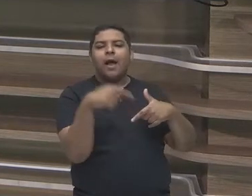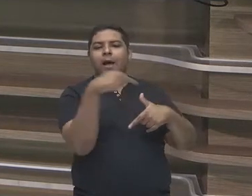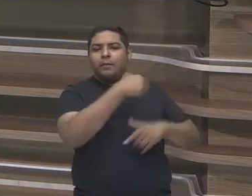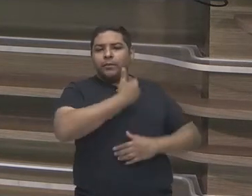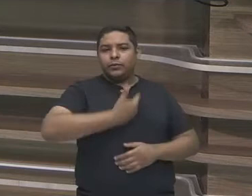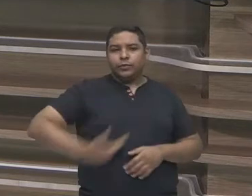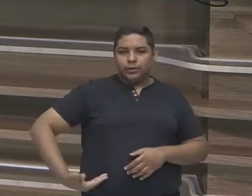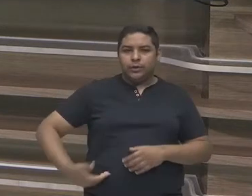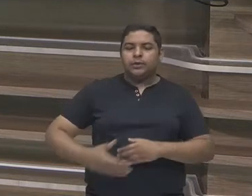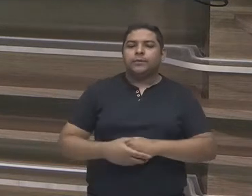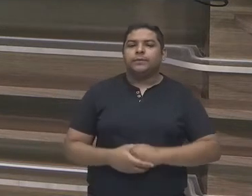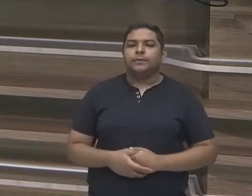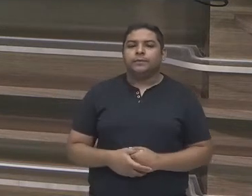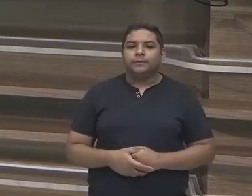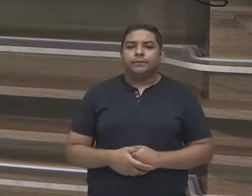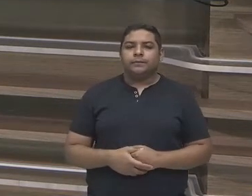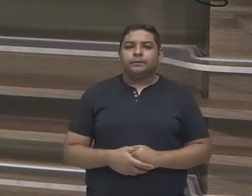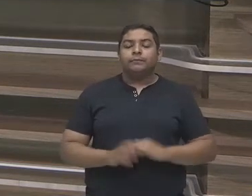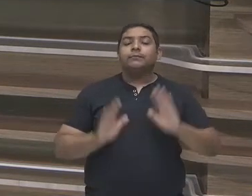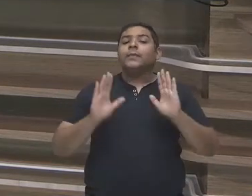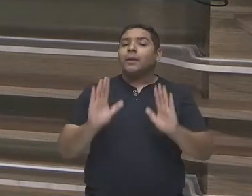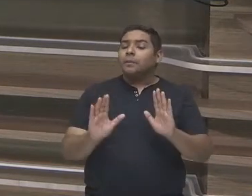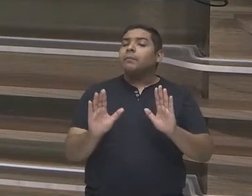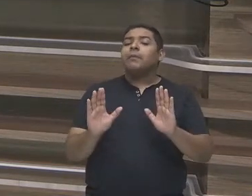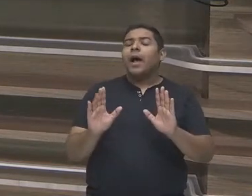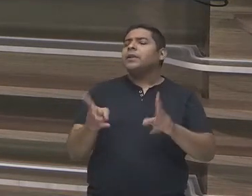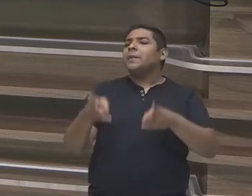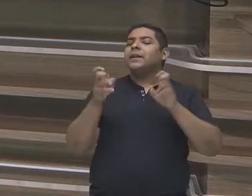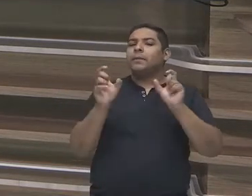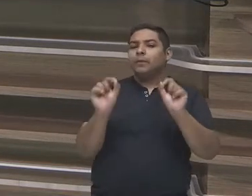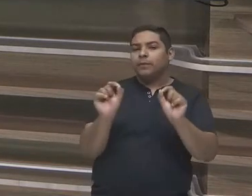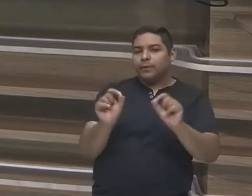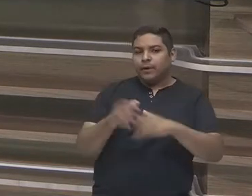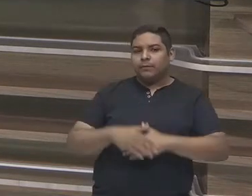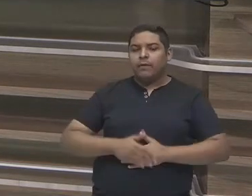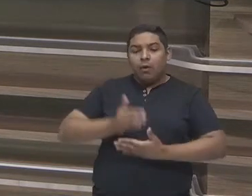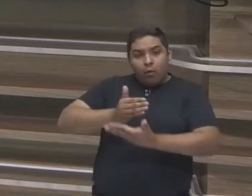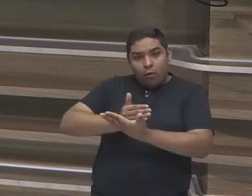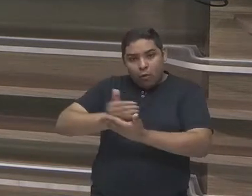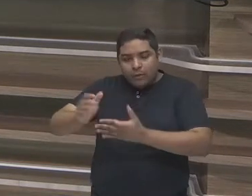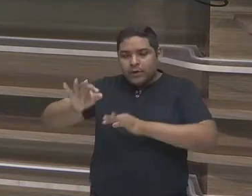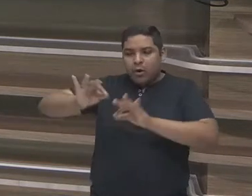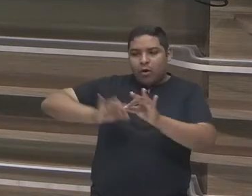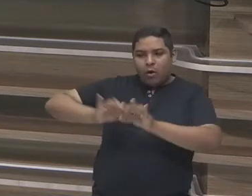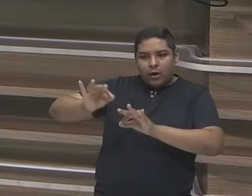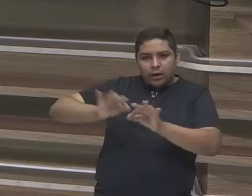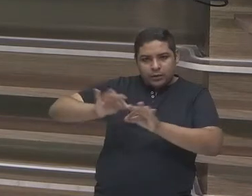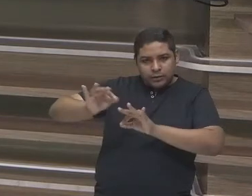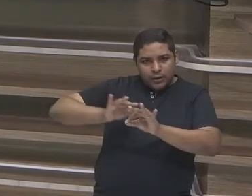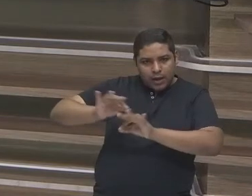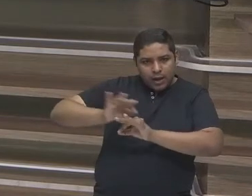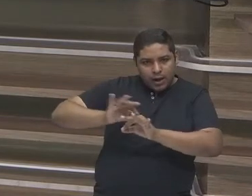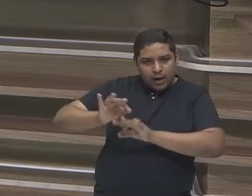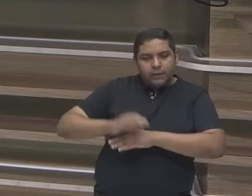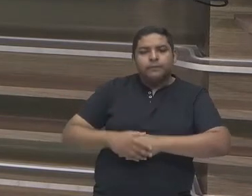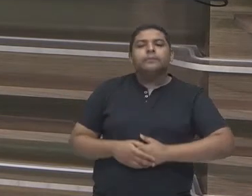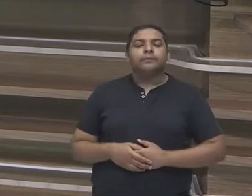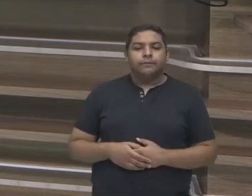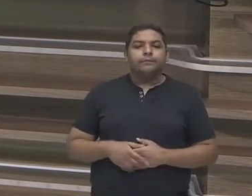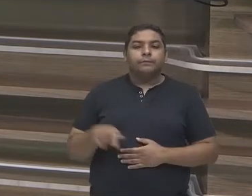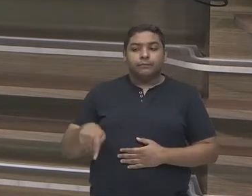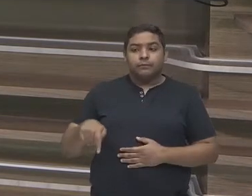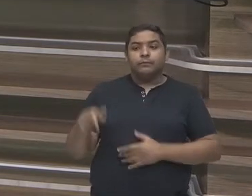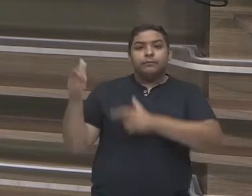quando eu trouxer para vocês, tá bom? Mas aí o que nós percebemos? Eles vão começar a se organizar. Então, quando essa monarquia constitucional